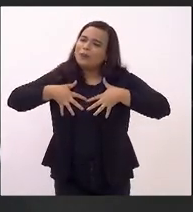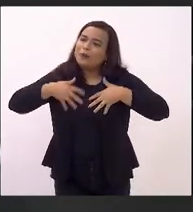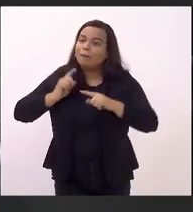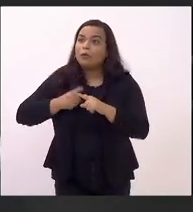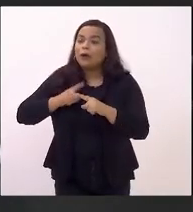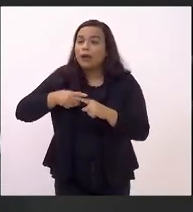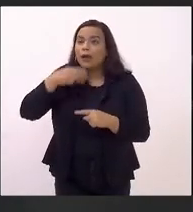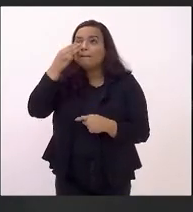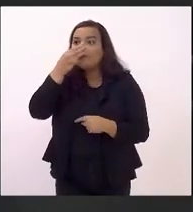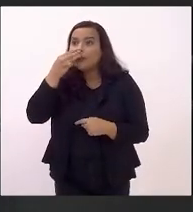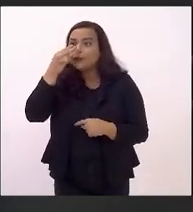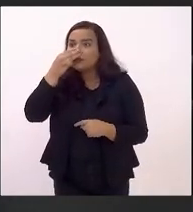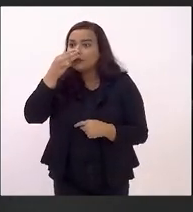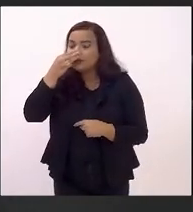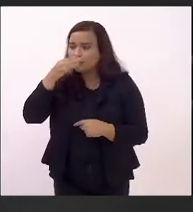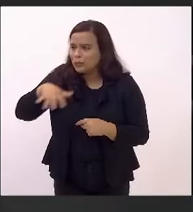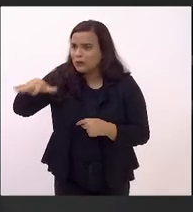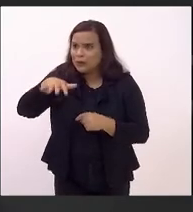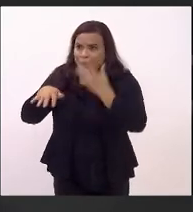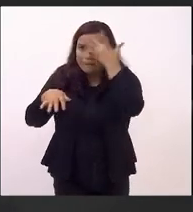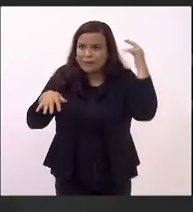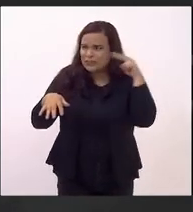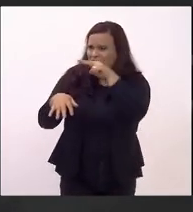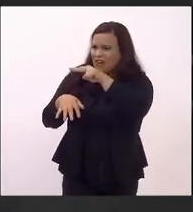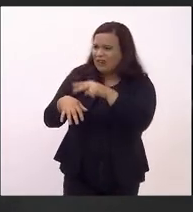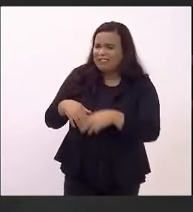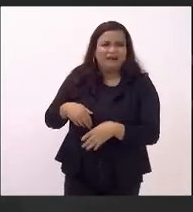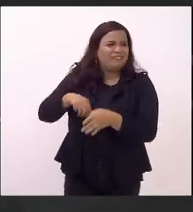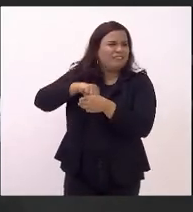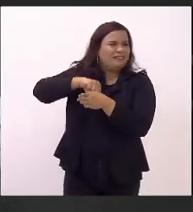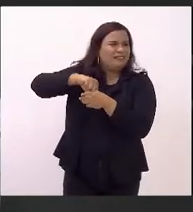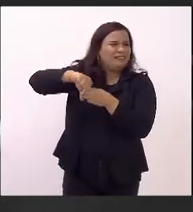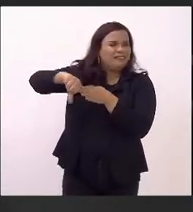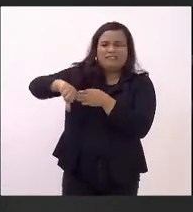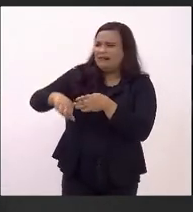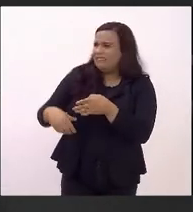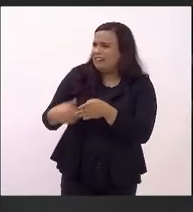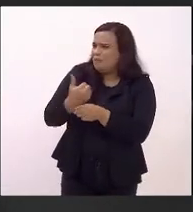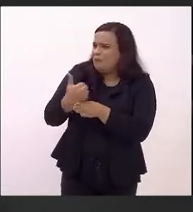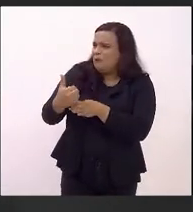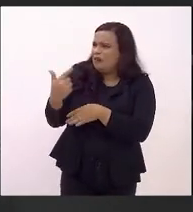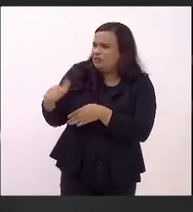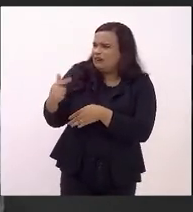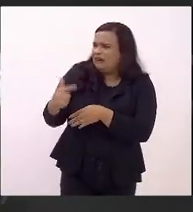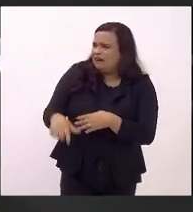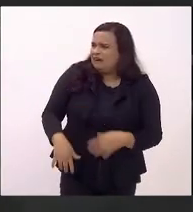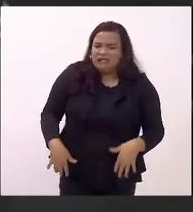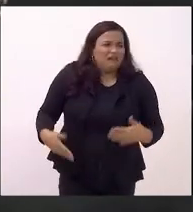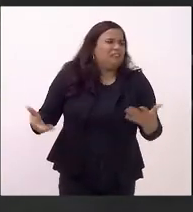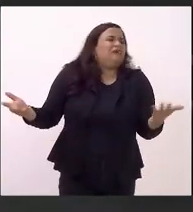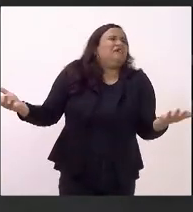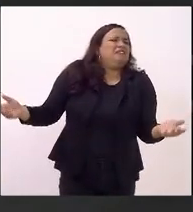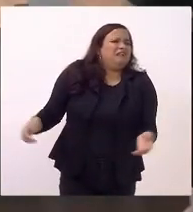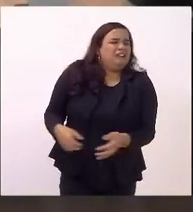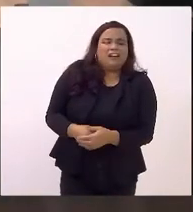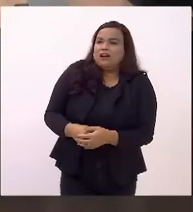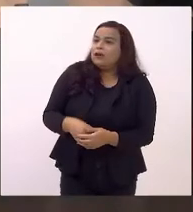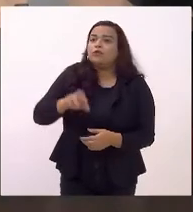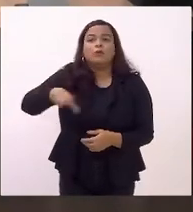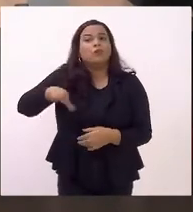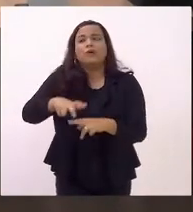moral, é uma análise totalmente errada. As pessoas não vão por razões morais, elas vão por razões econômicas.